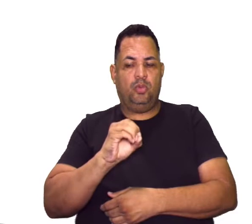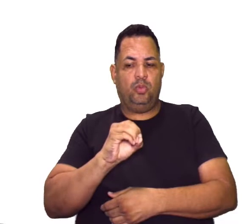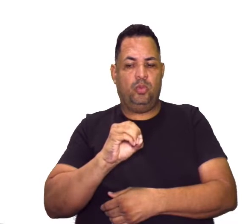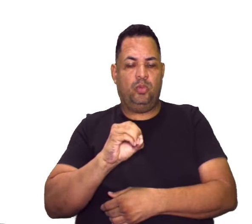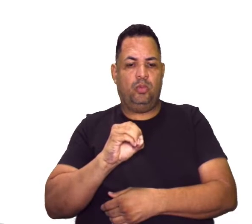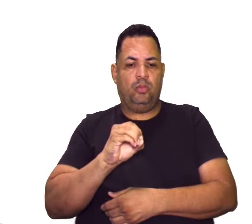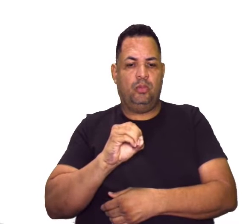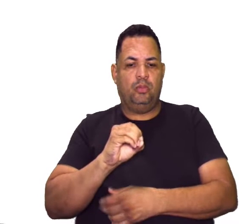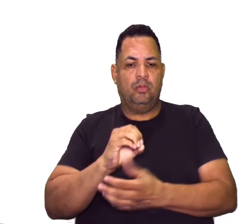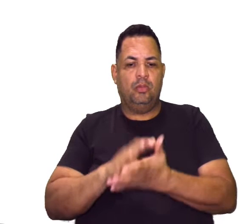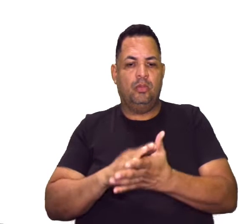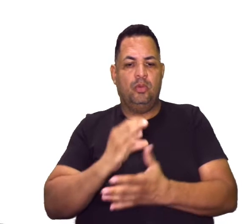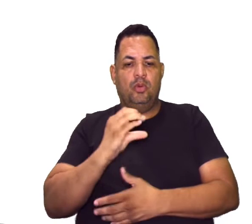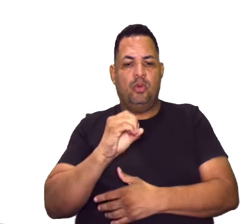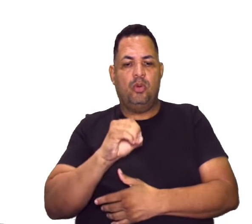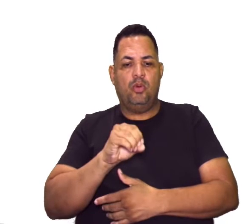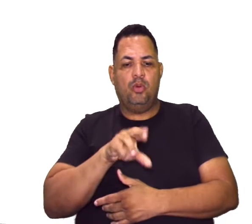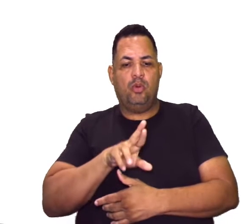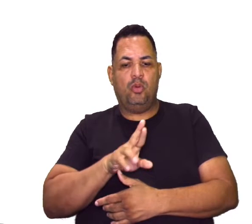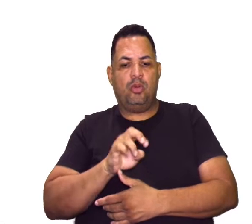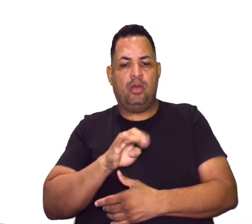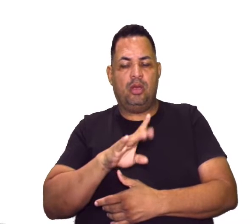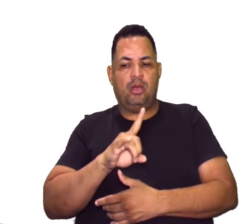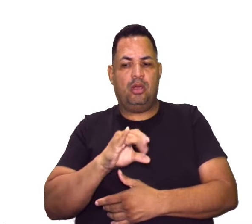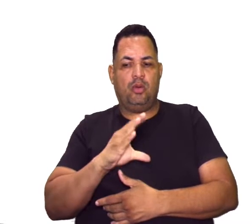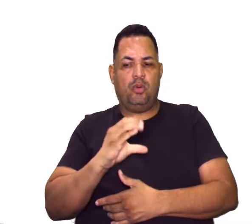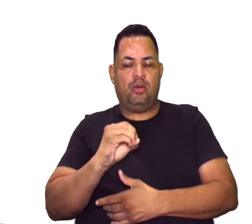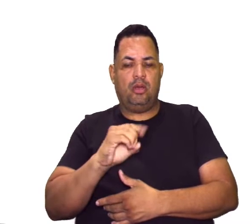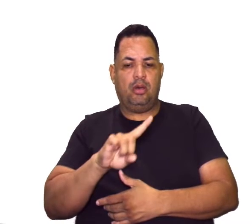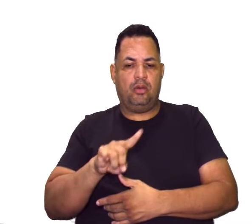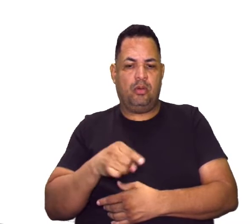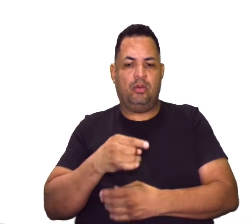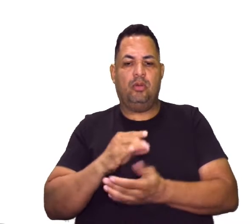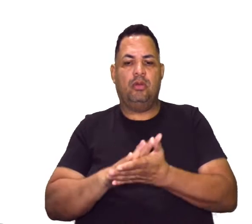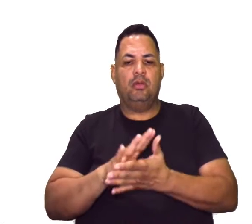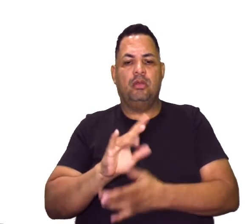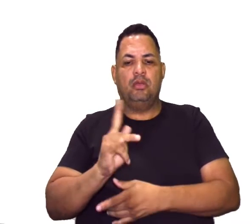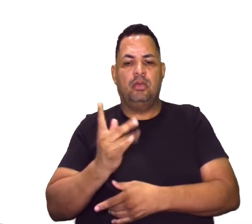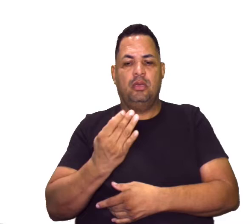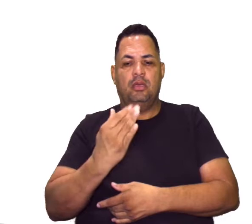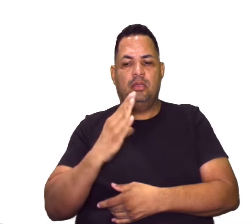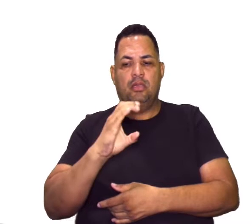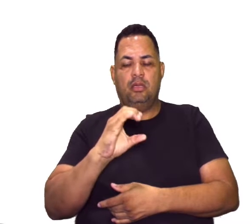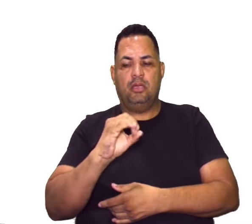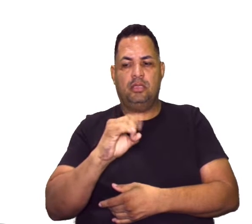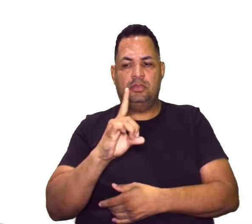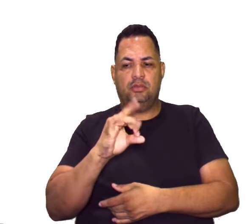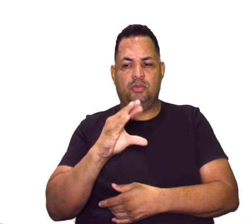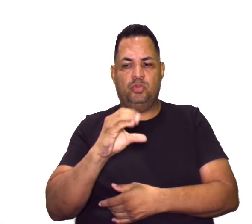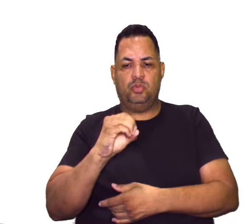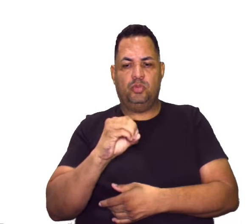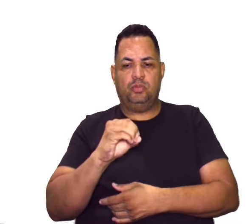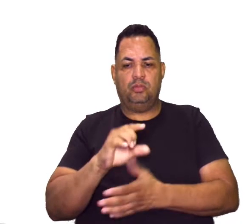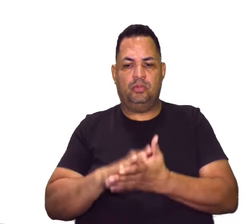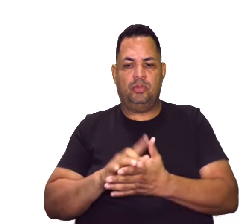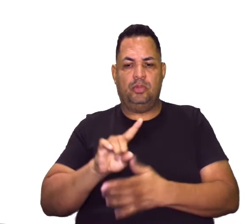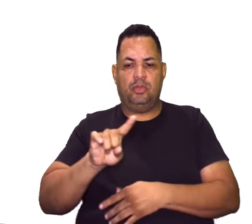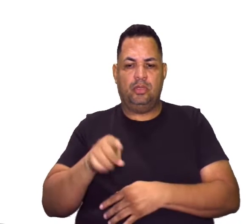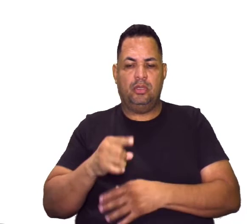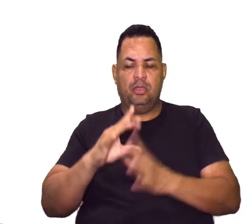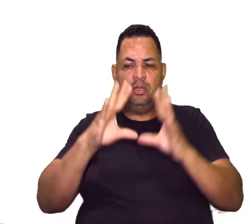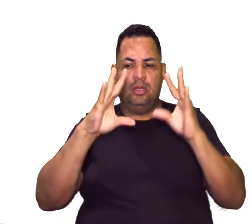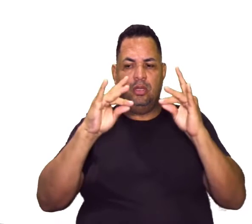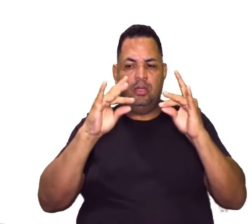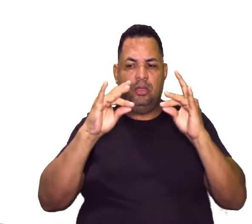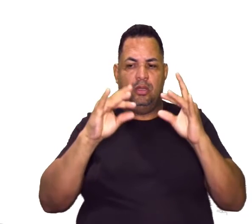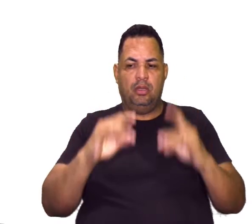Será que ele é um binário? É um ácido orgânico? É o hidrácido?